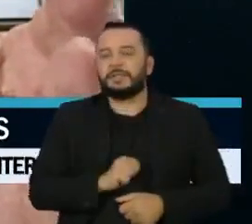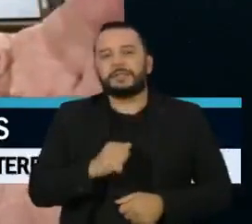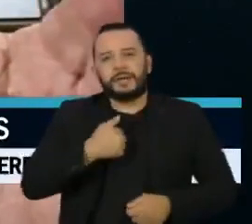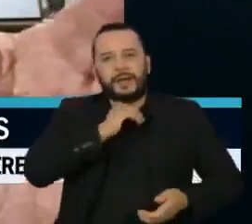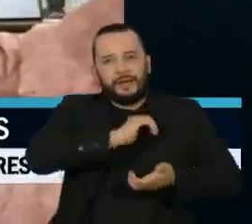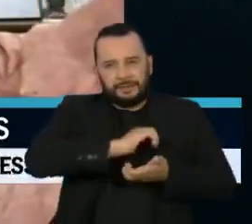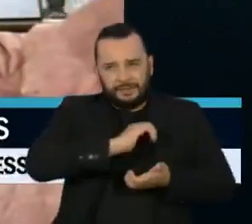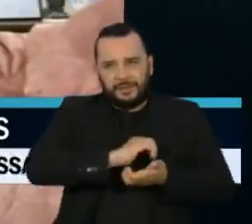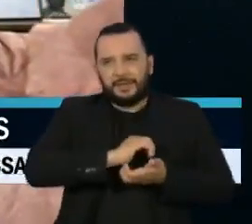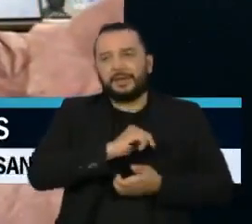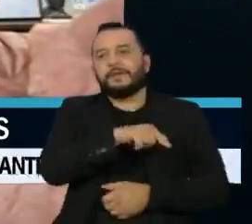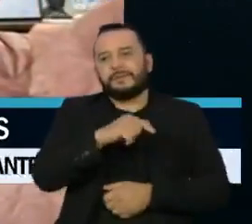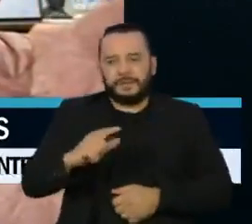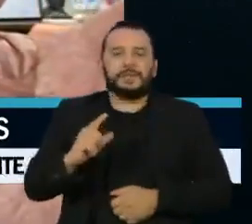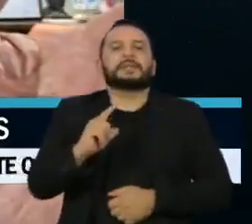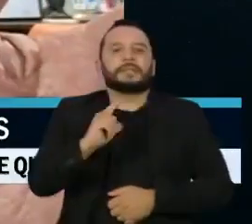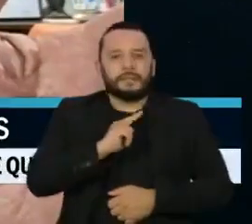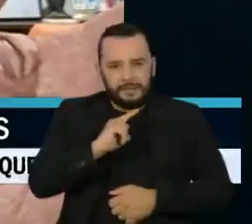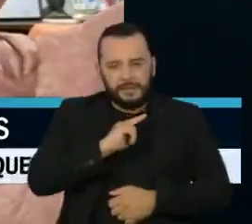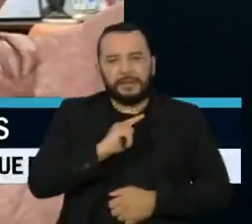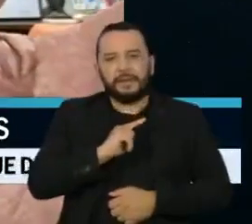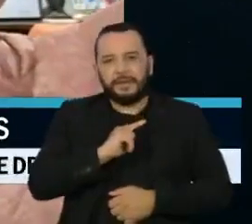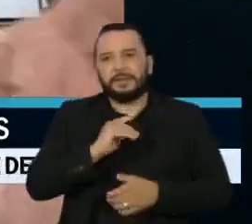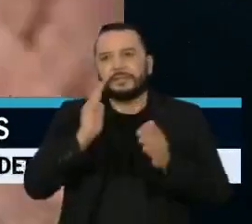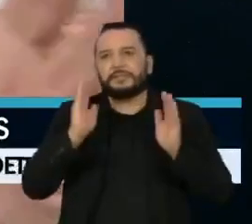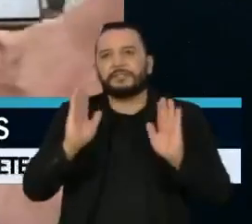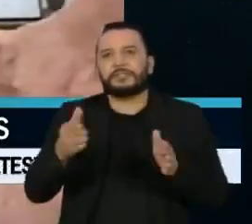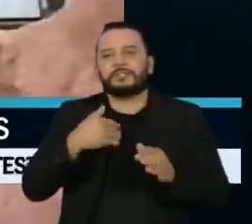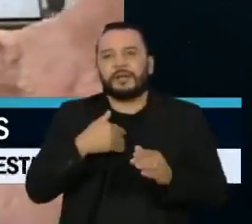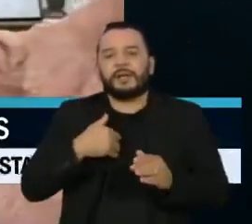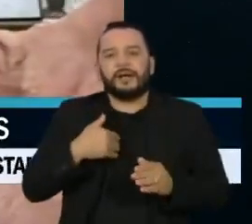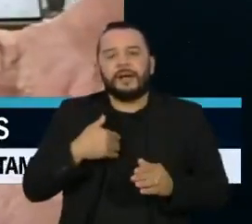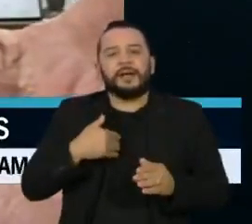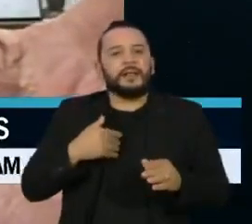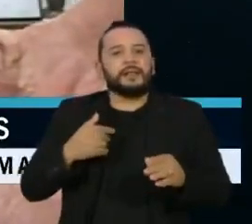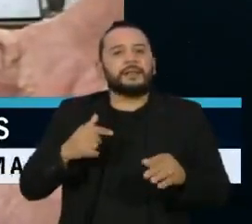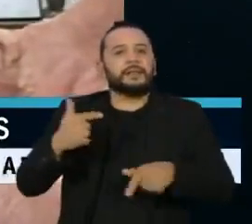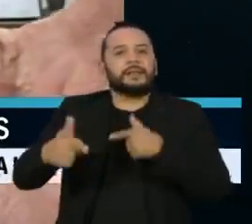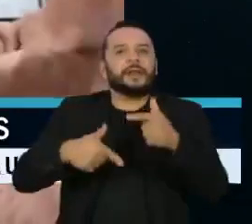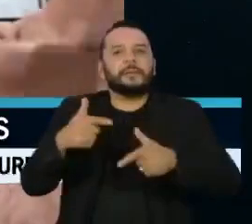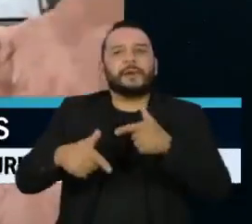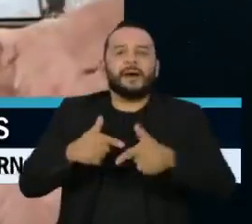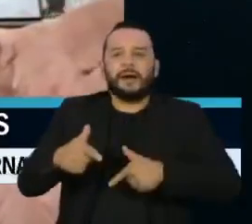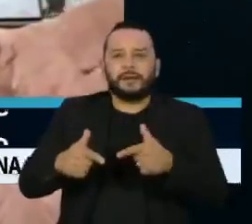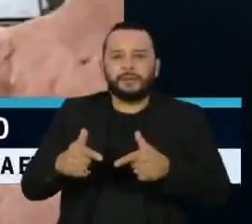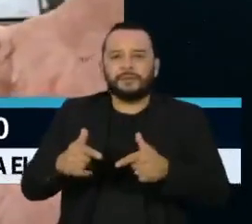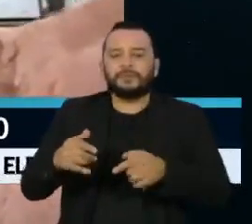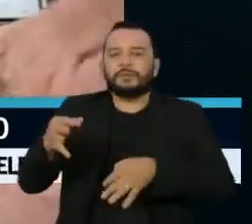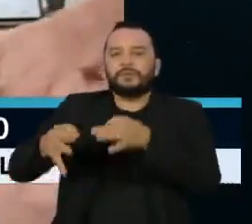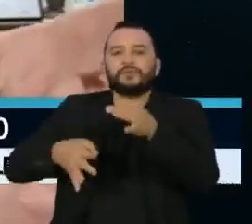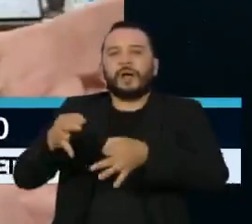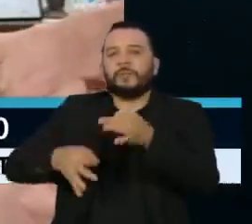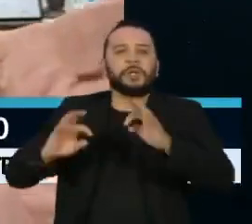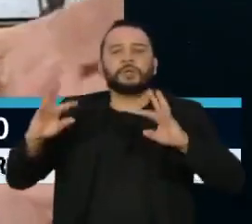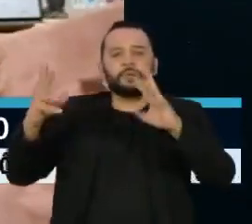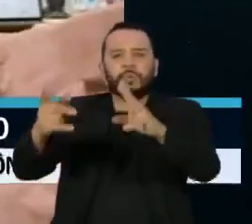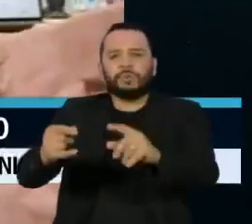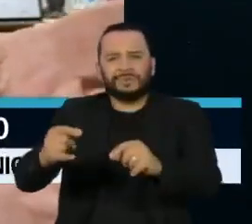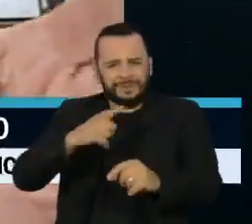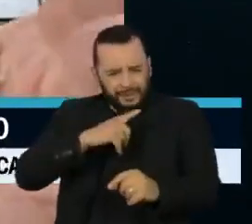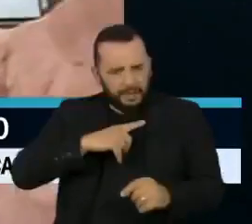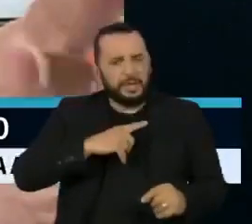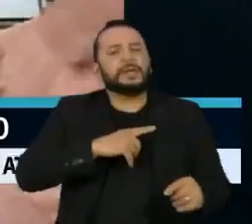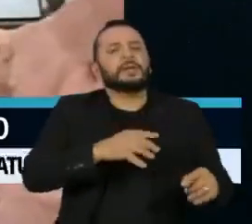mais alarga a sua competência, não só para questões que deveriam ser o Supremo com